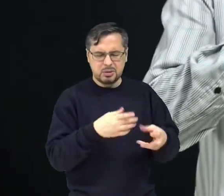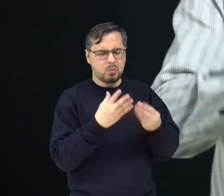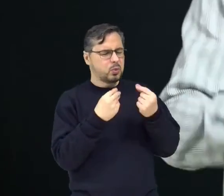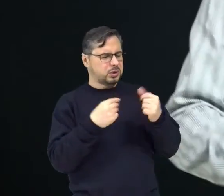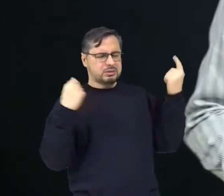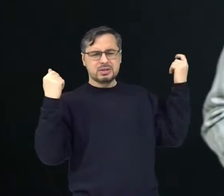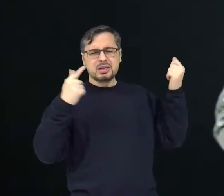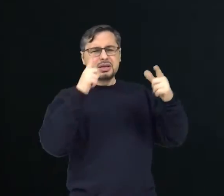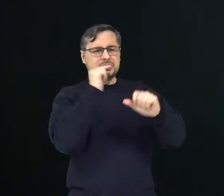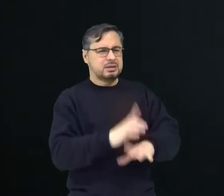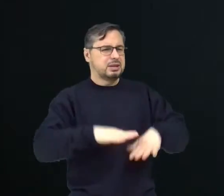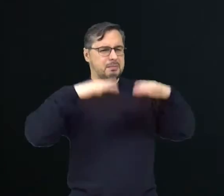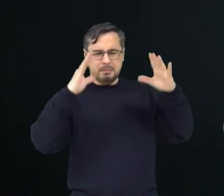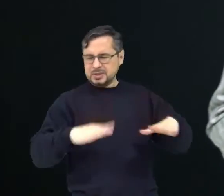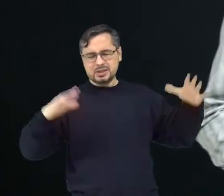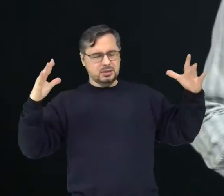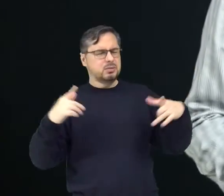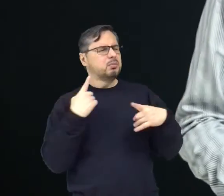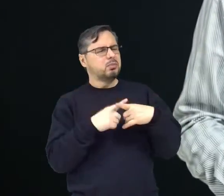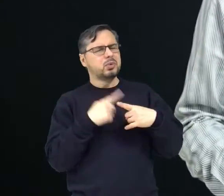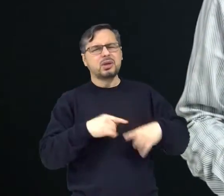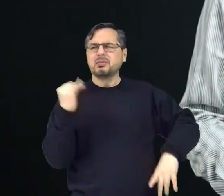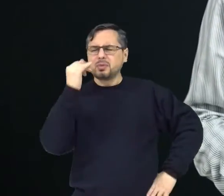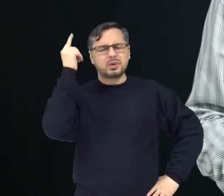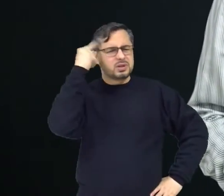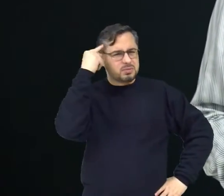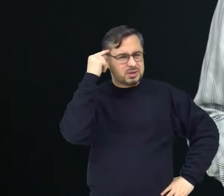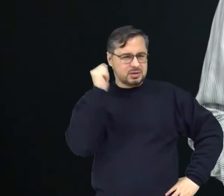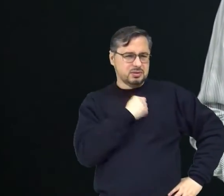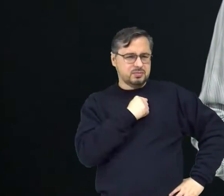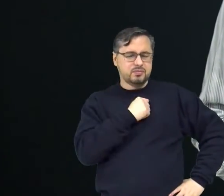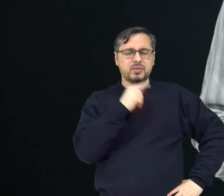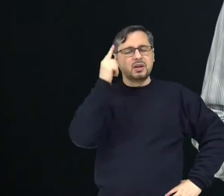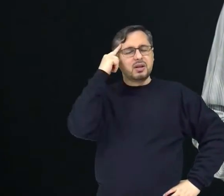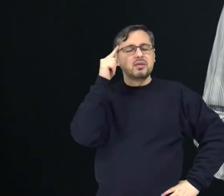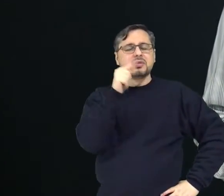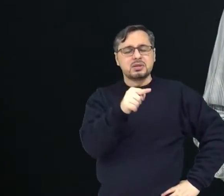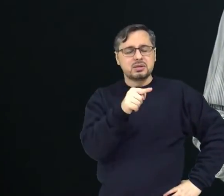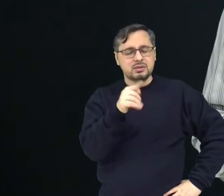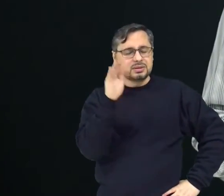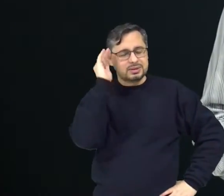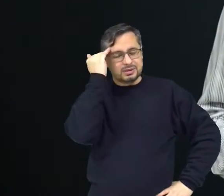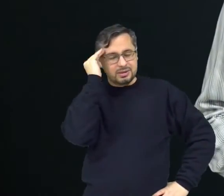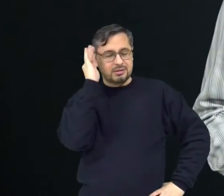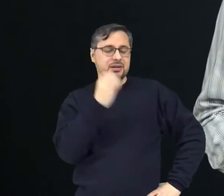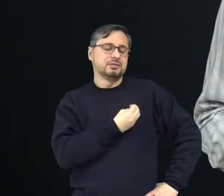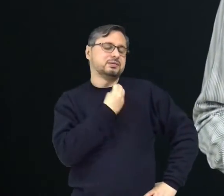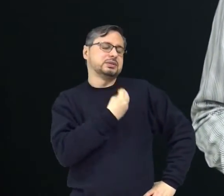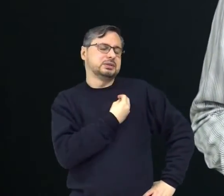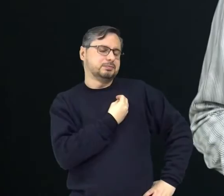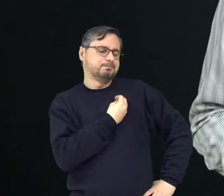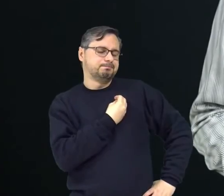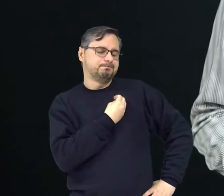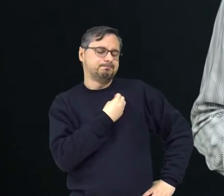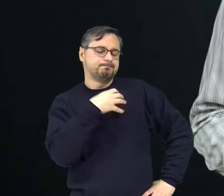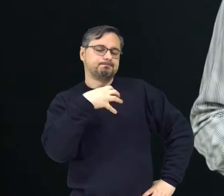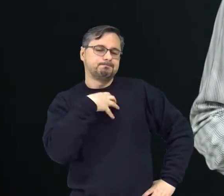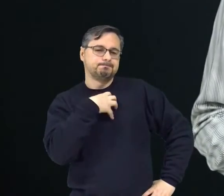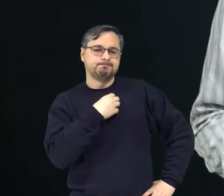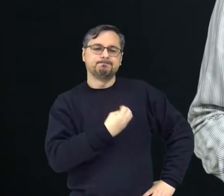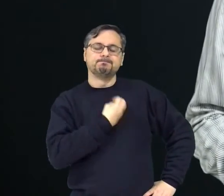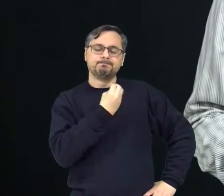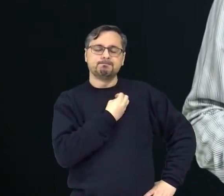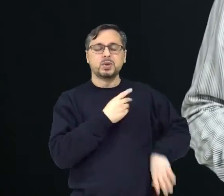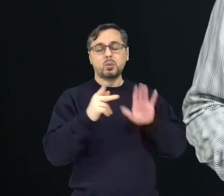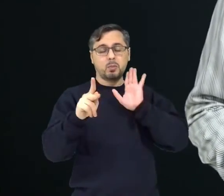Por que é importante esse destaque? É importante para que você entenda a dinâmica da vida. O próprio Jesus,